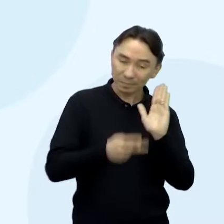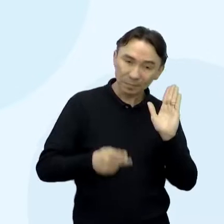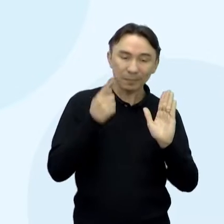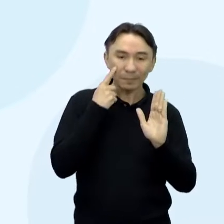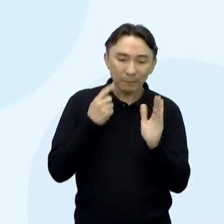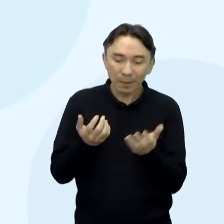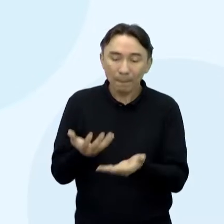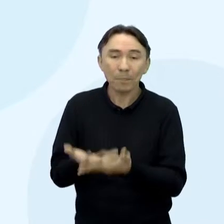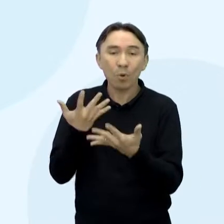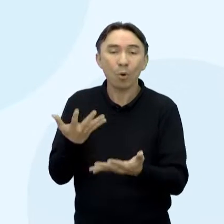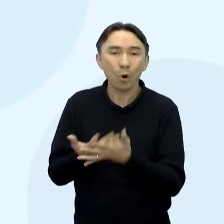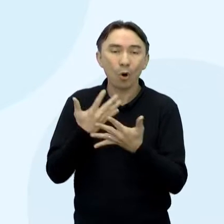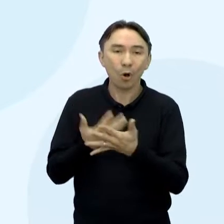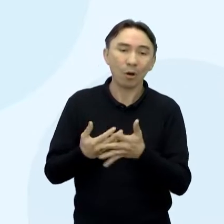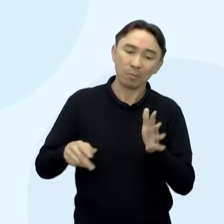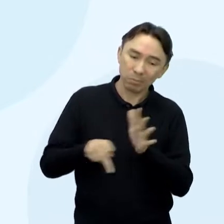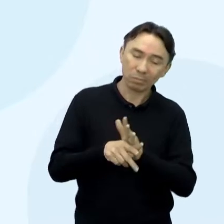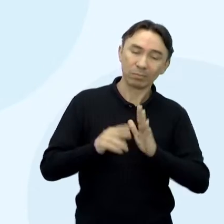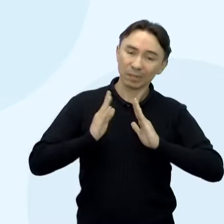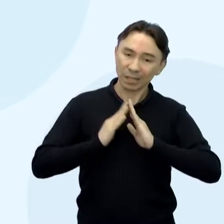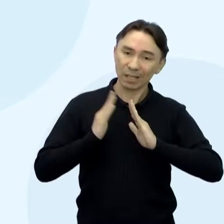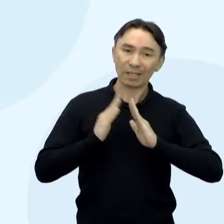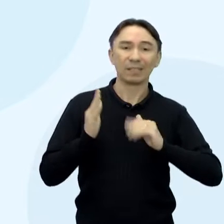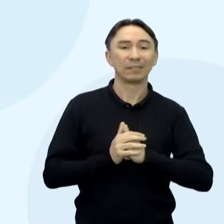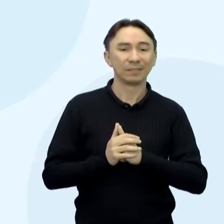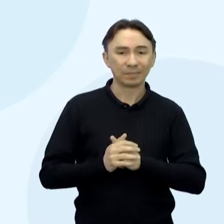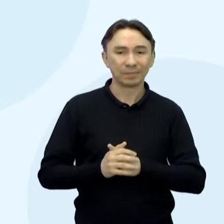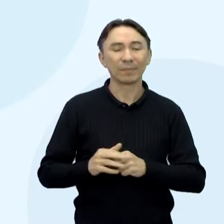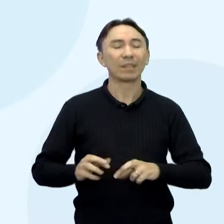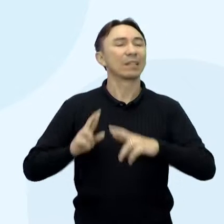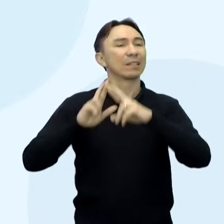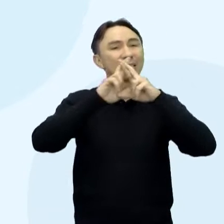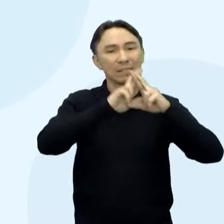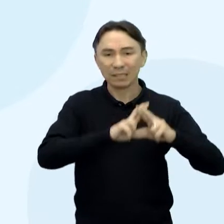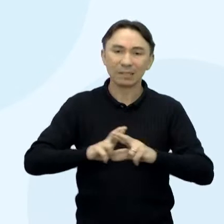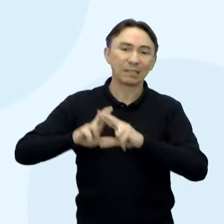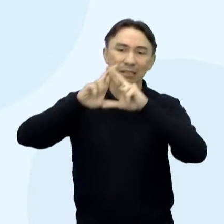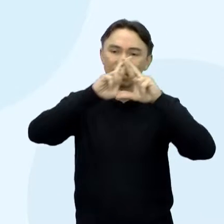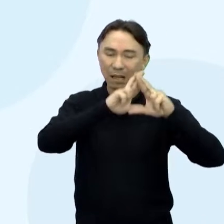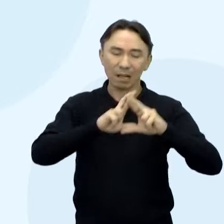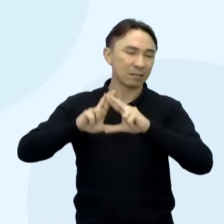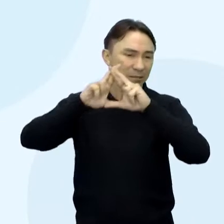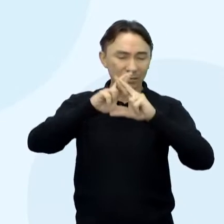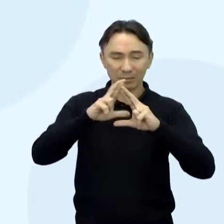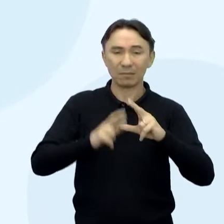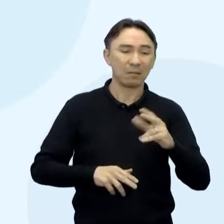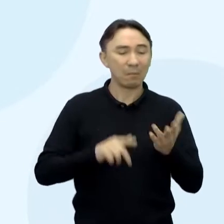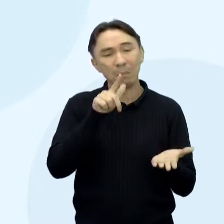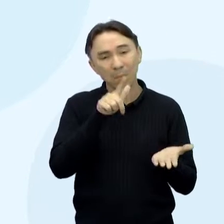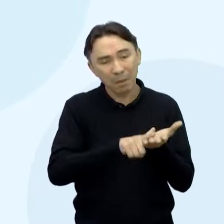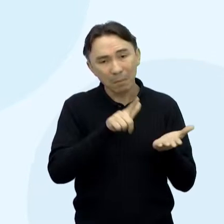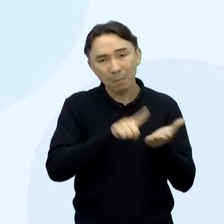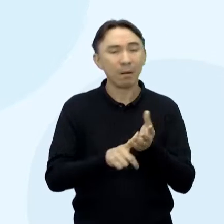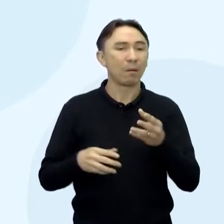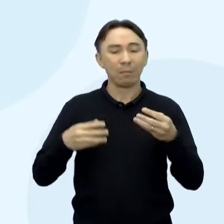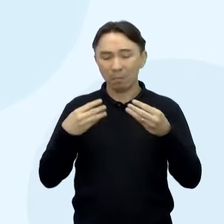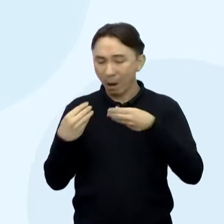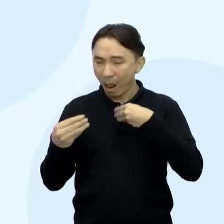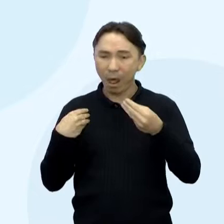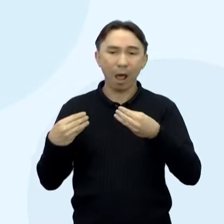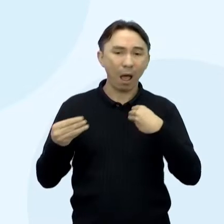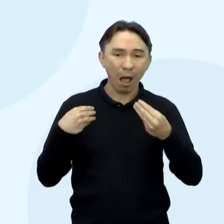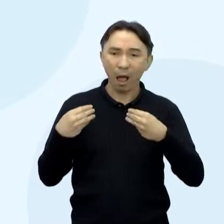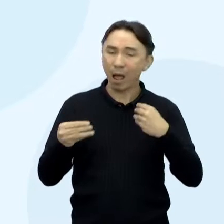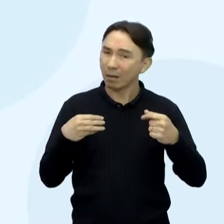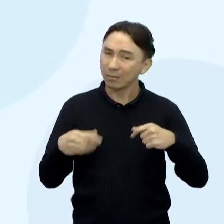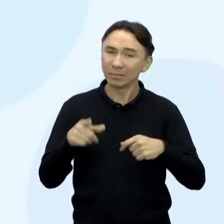Reciclagem, né? Papelão, papel, plástico, tudo que você não conseguir reaproveitar, separa